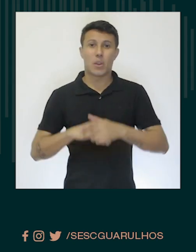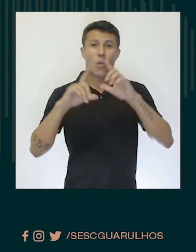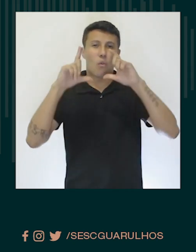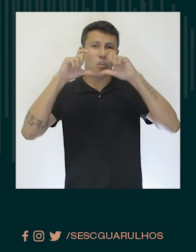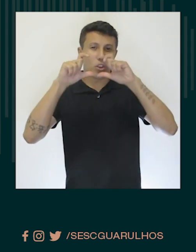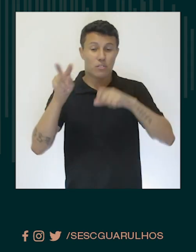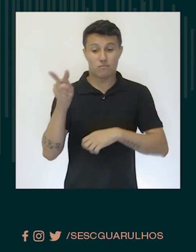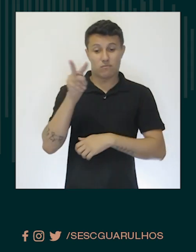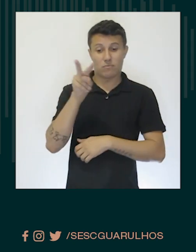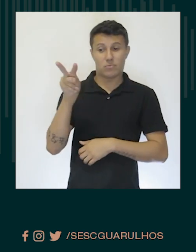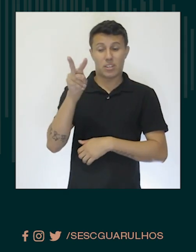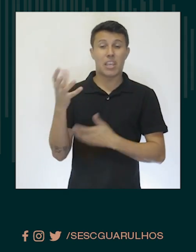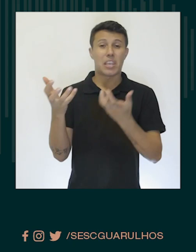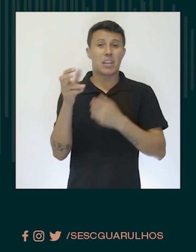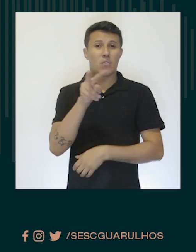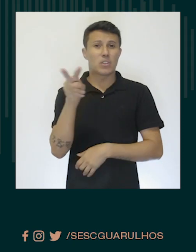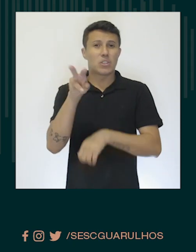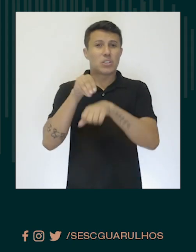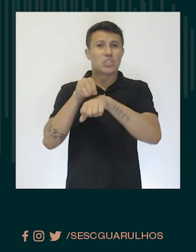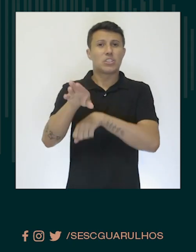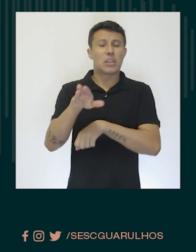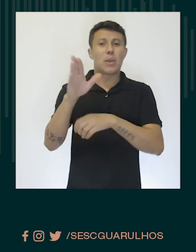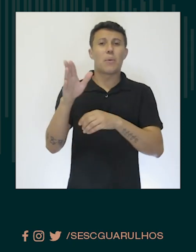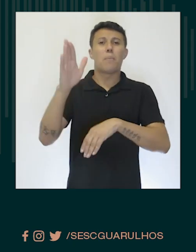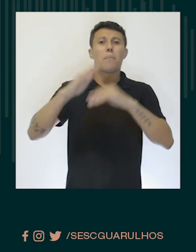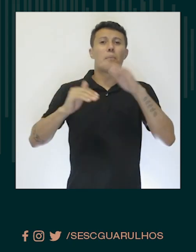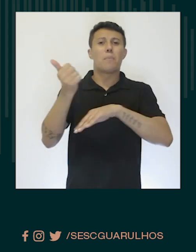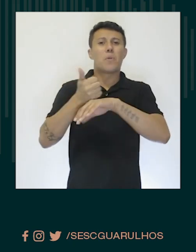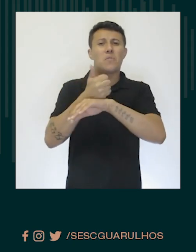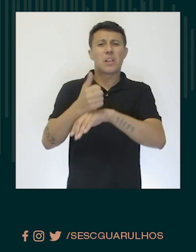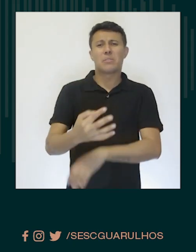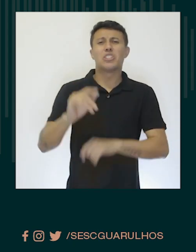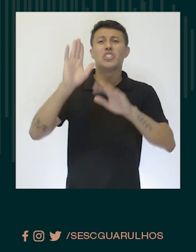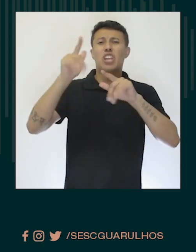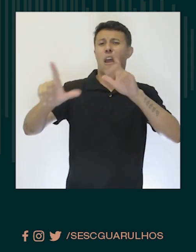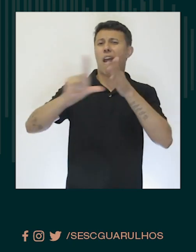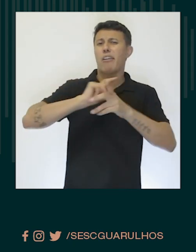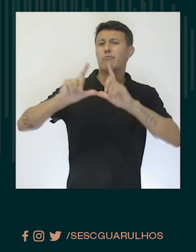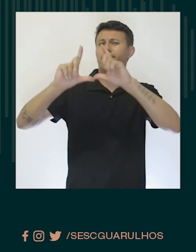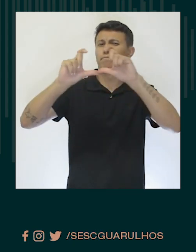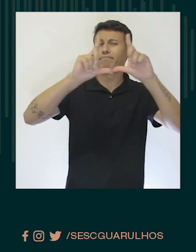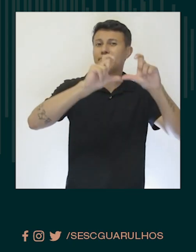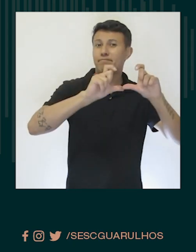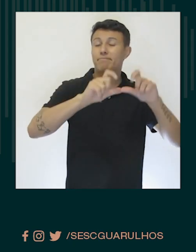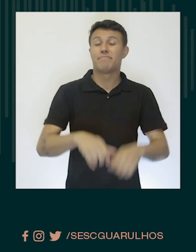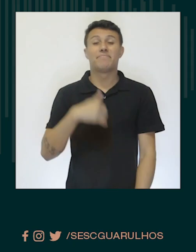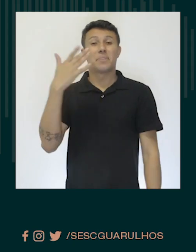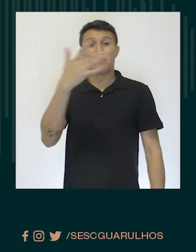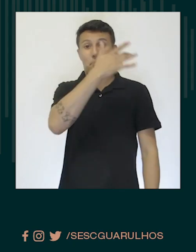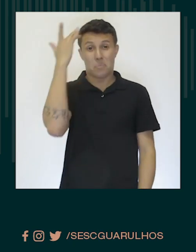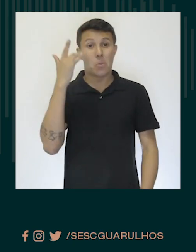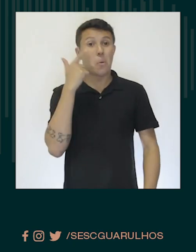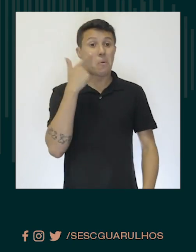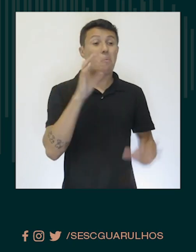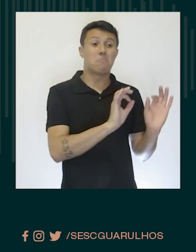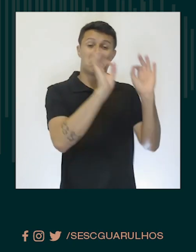vocês indicassem artistas da cidade que vocês já clicaram. E para a galera que está assistindo aí, dá aquele Google